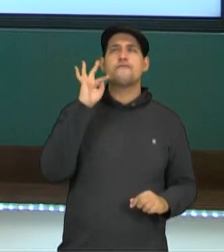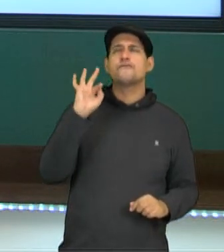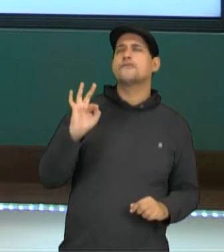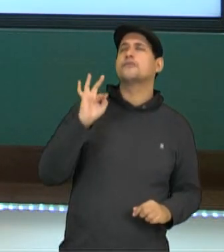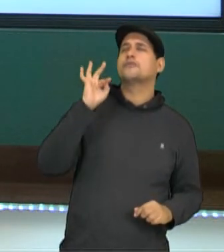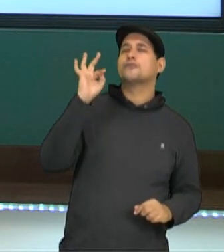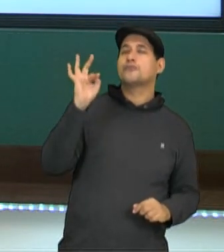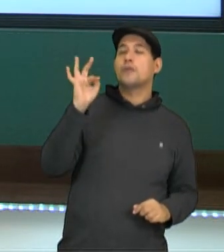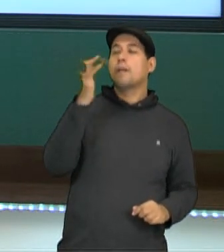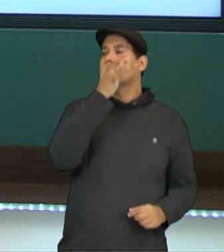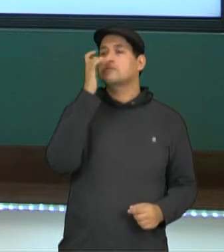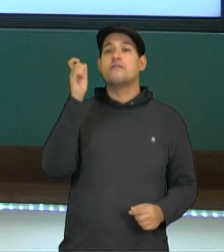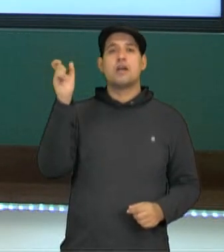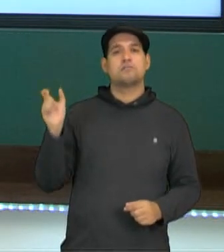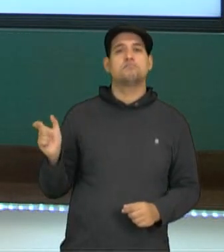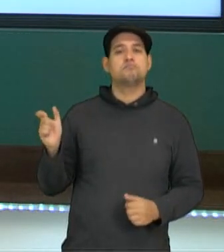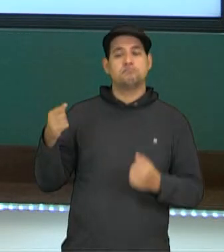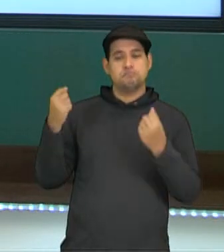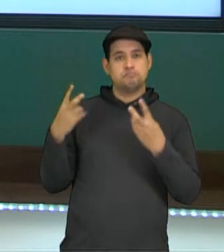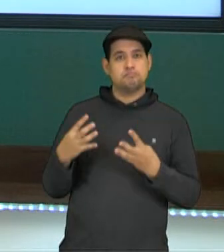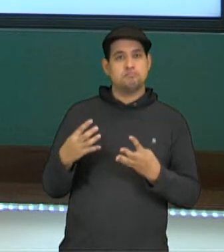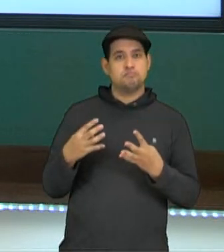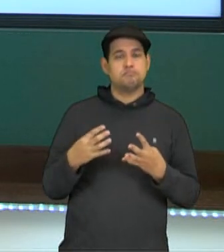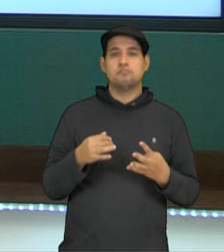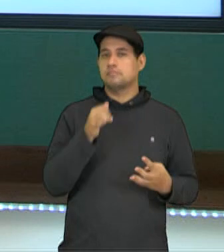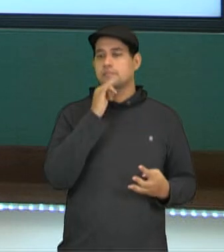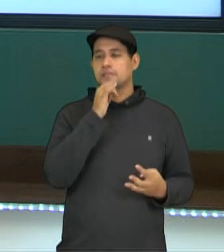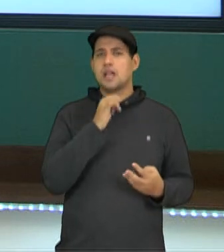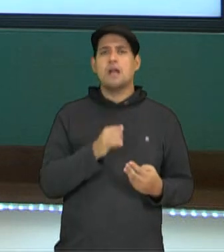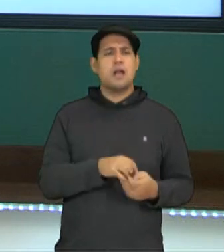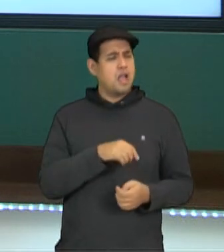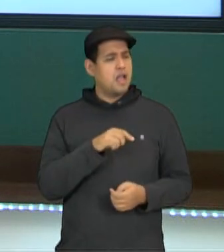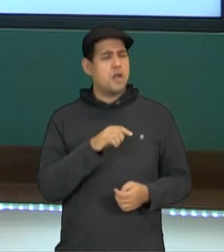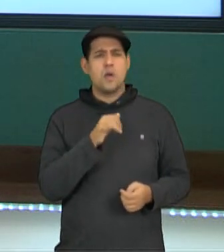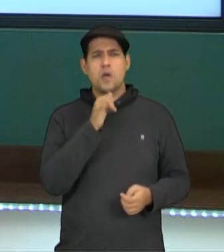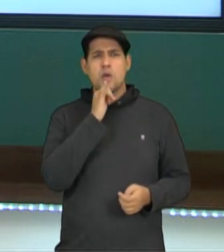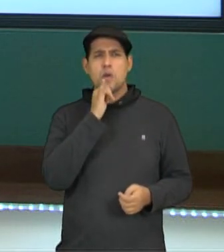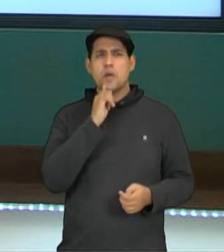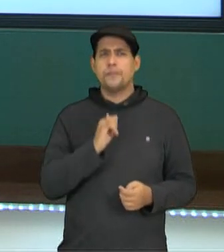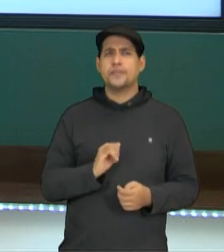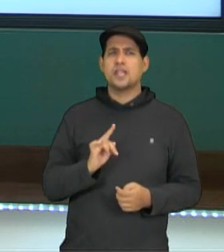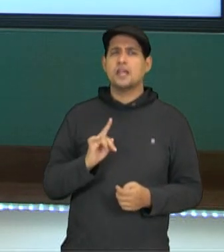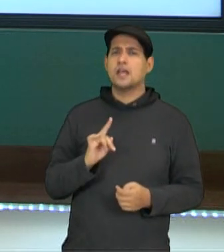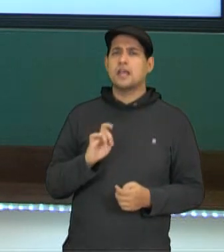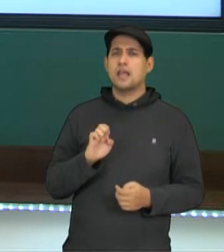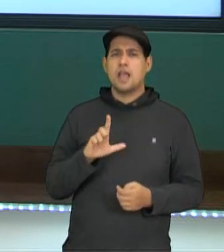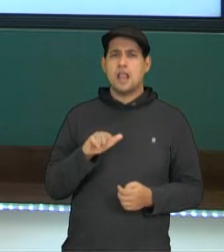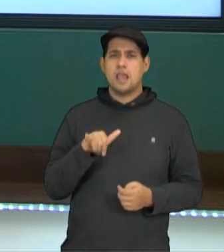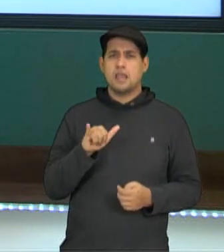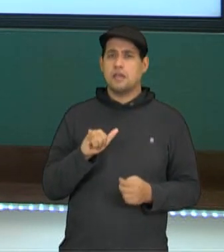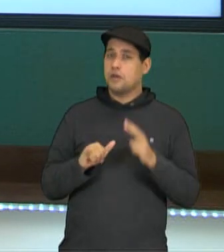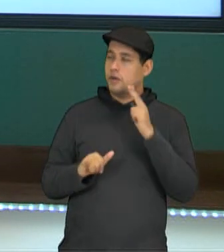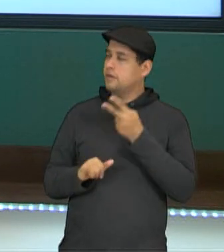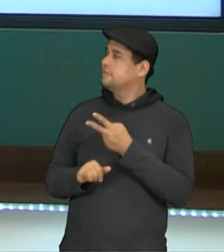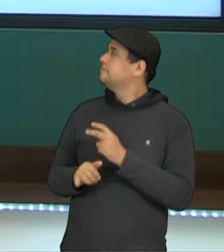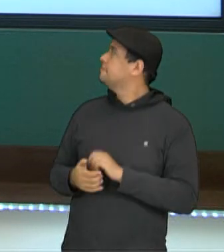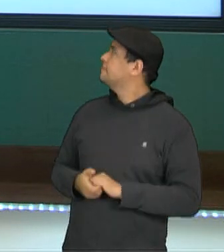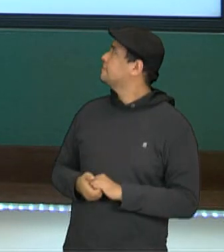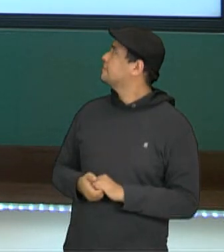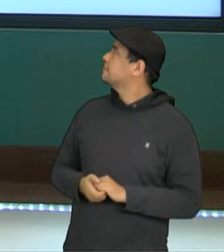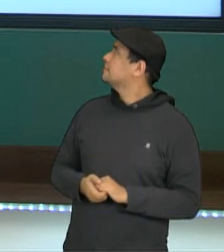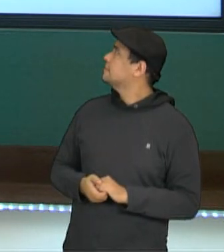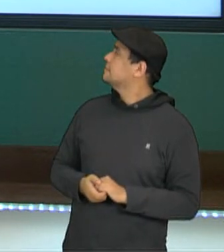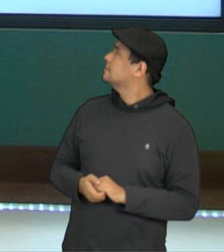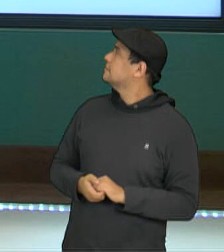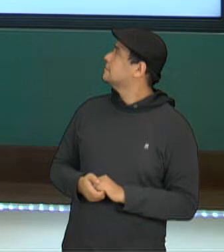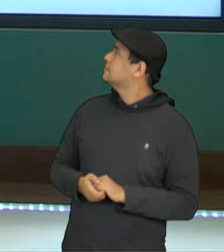o que ela tinha dito. Veja como ficou. Kelly told me she was an architect and she was very satisfied